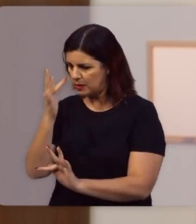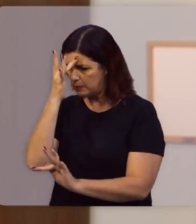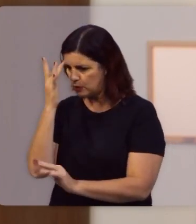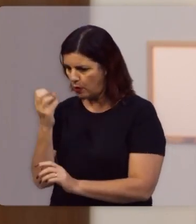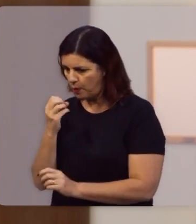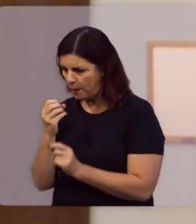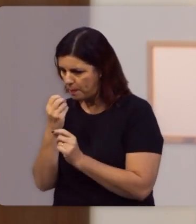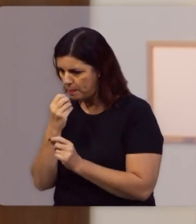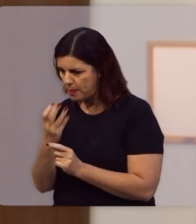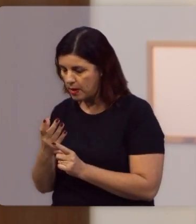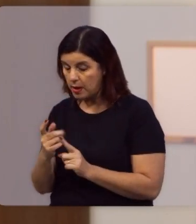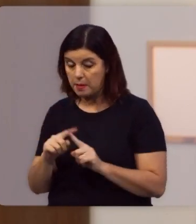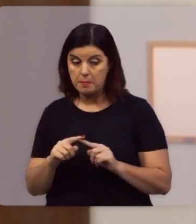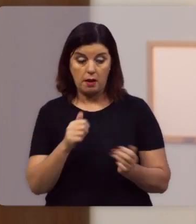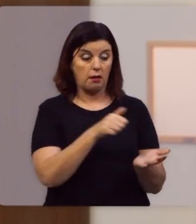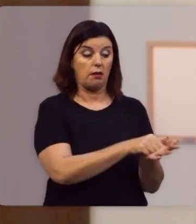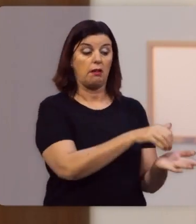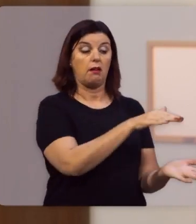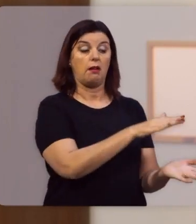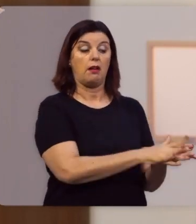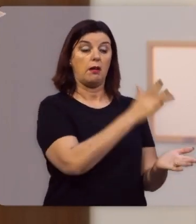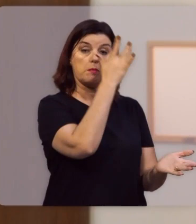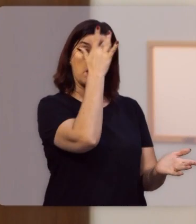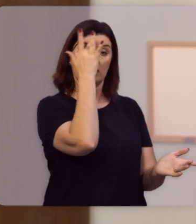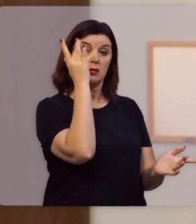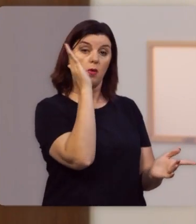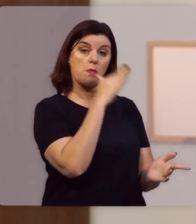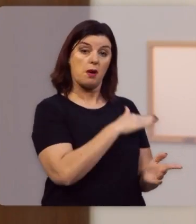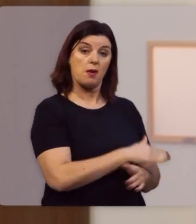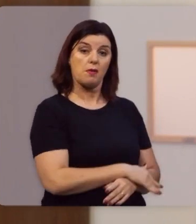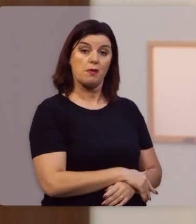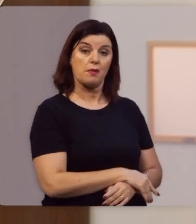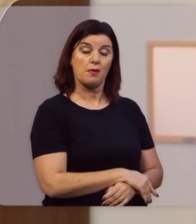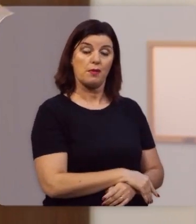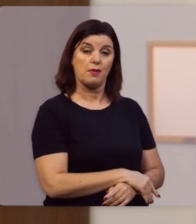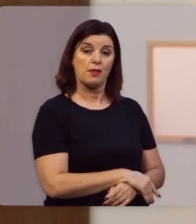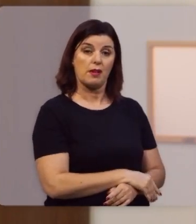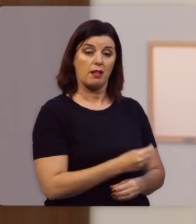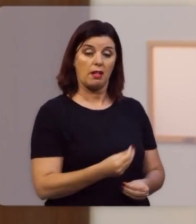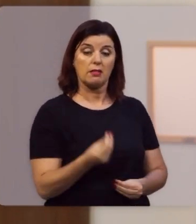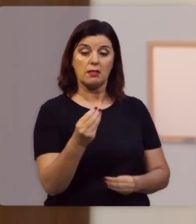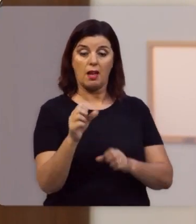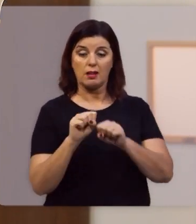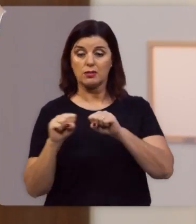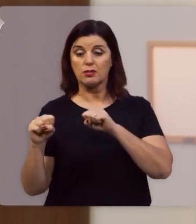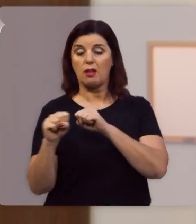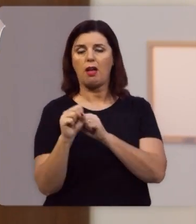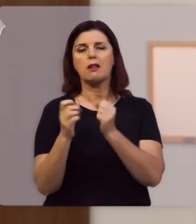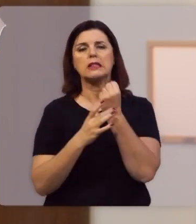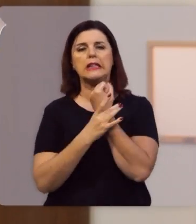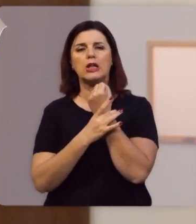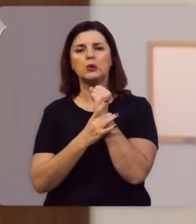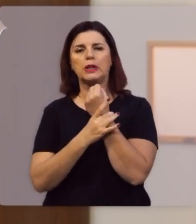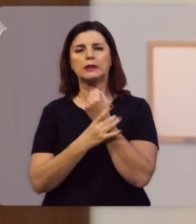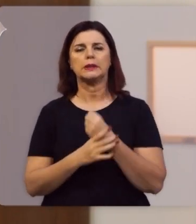punir aquele que pratica o mal assim estará a promovendo na sociedade segurança